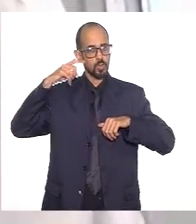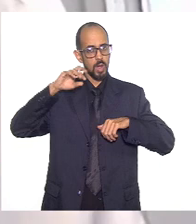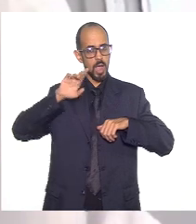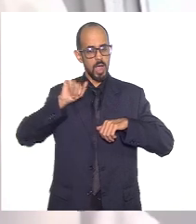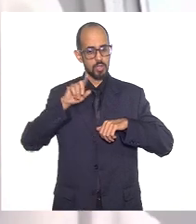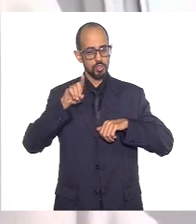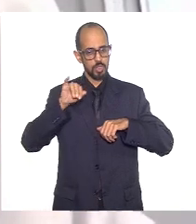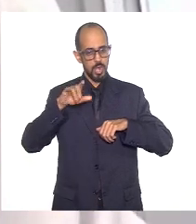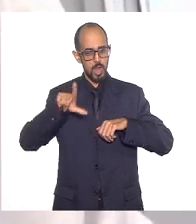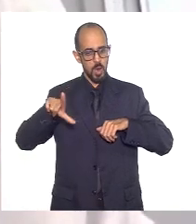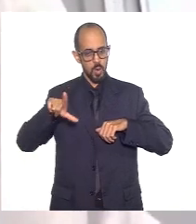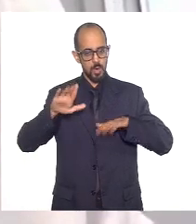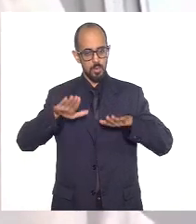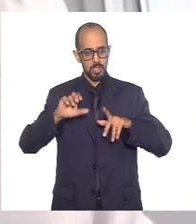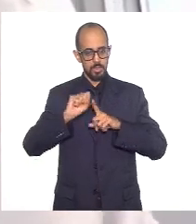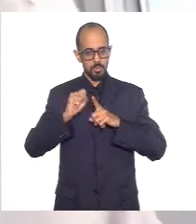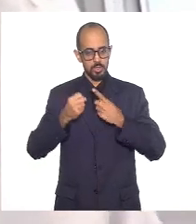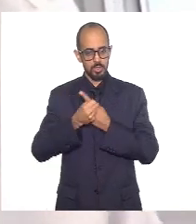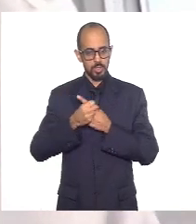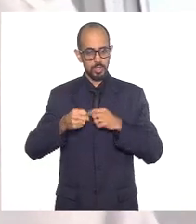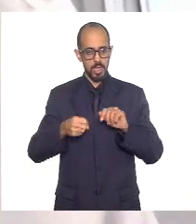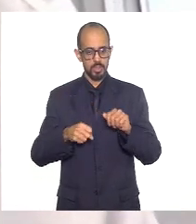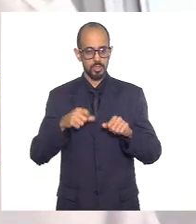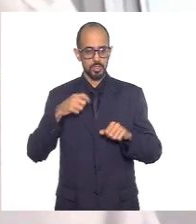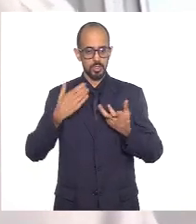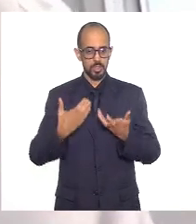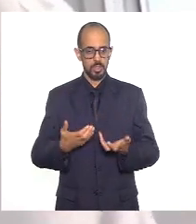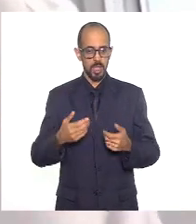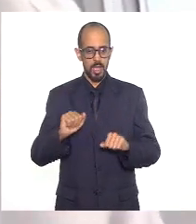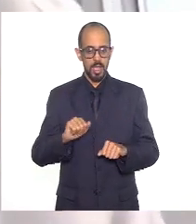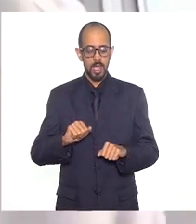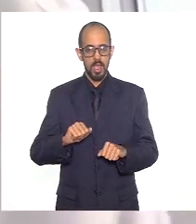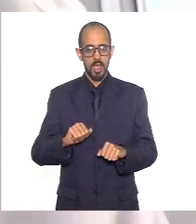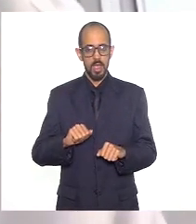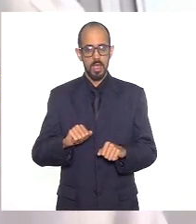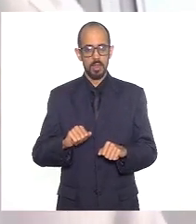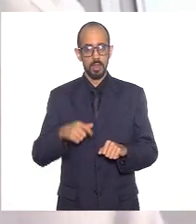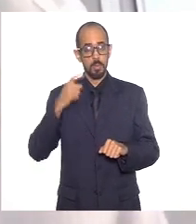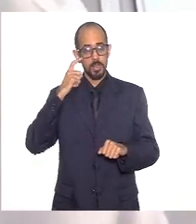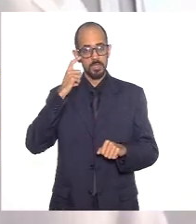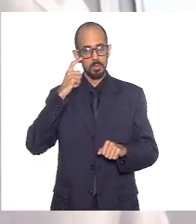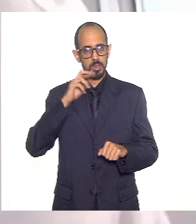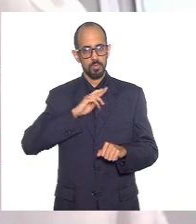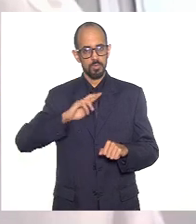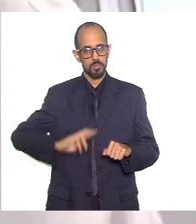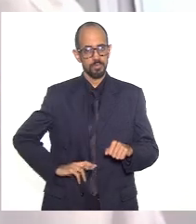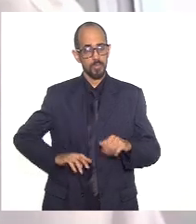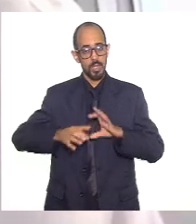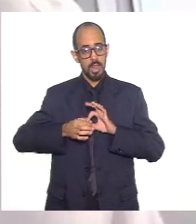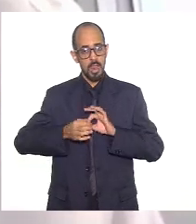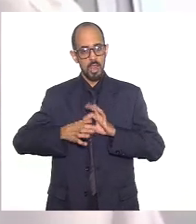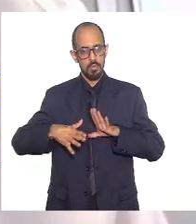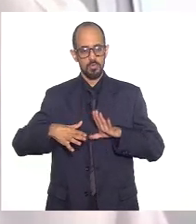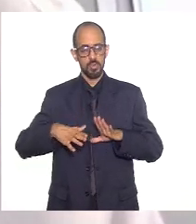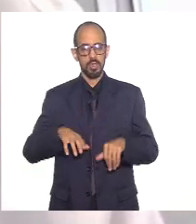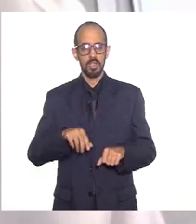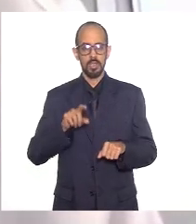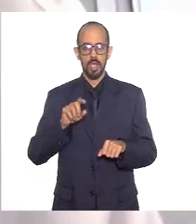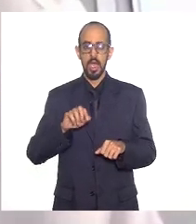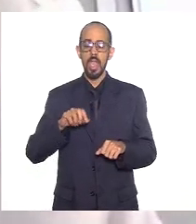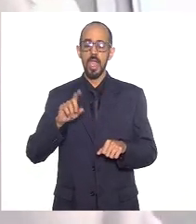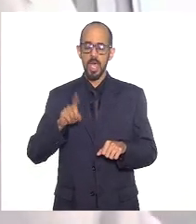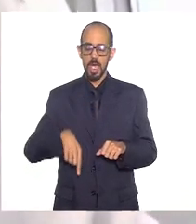uma sociedade que se pretende democrática, esse é um pensamento radicalmente democrático e não